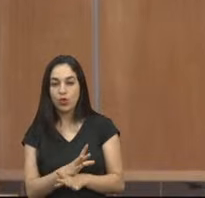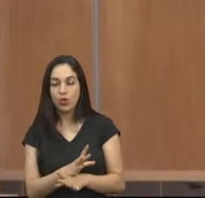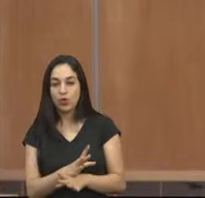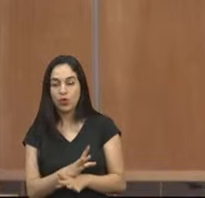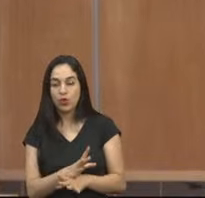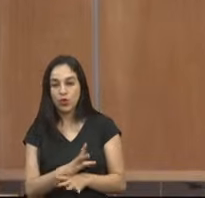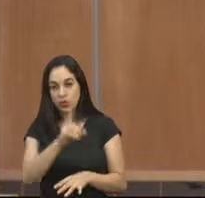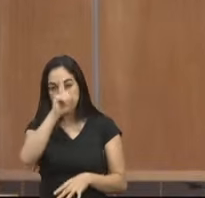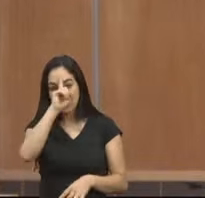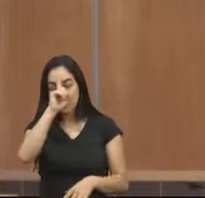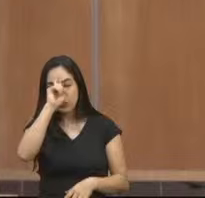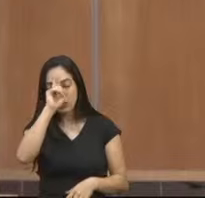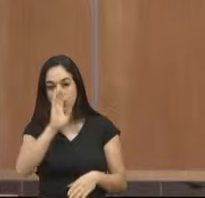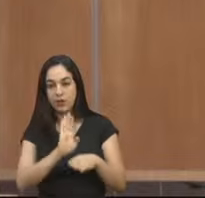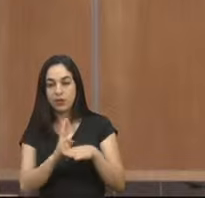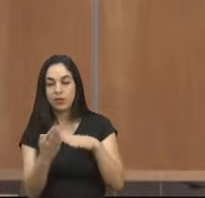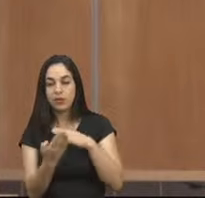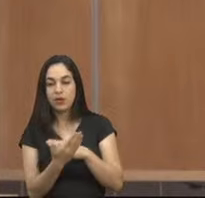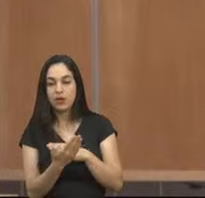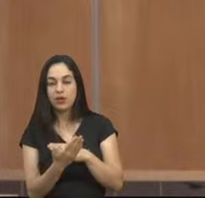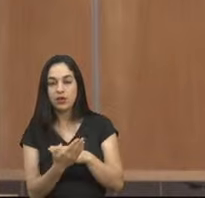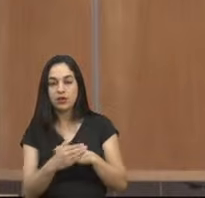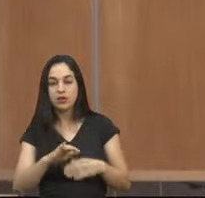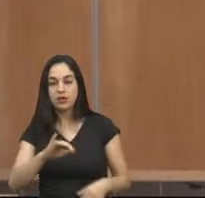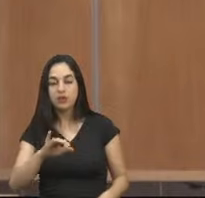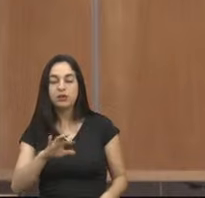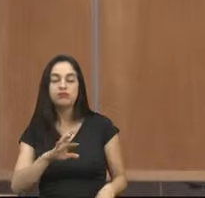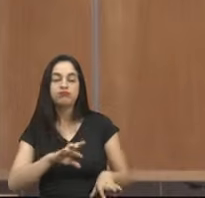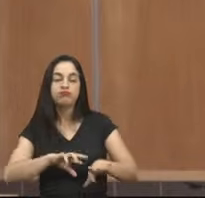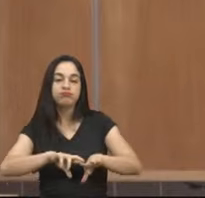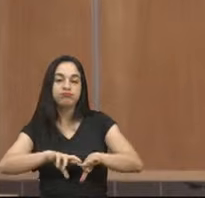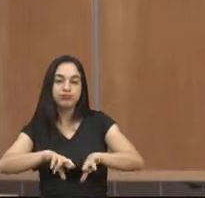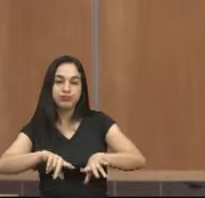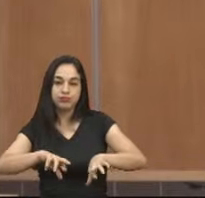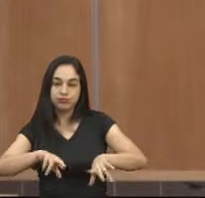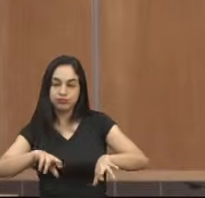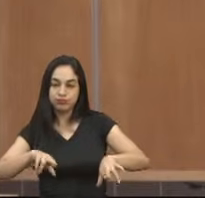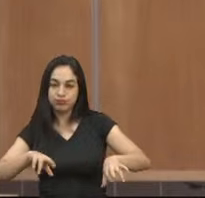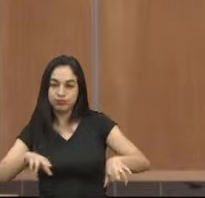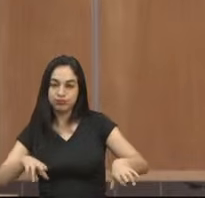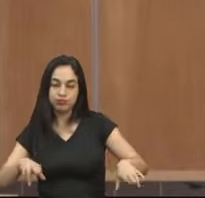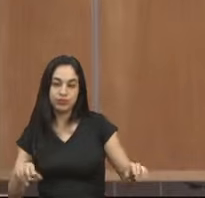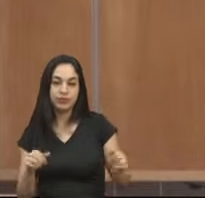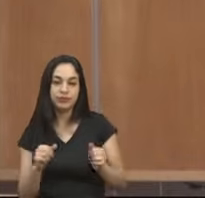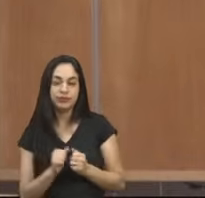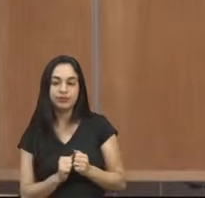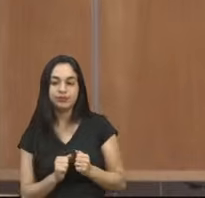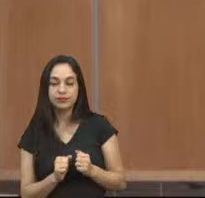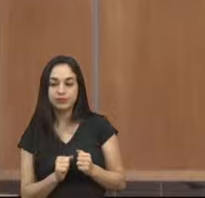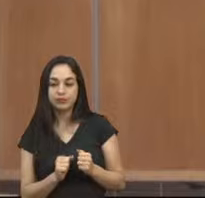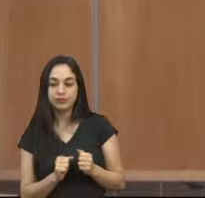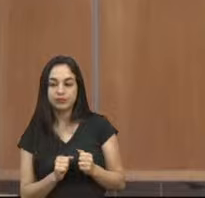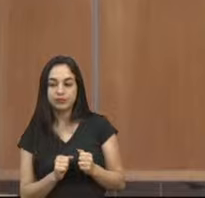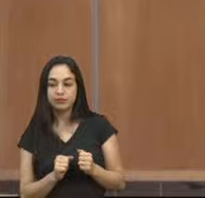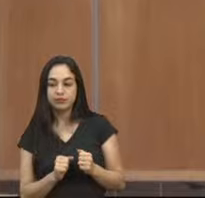Jardim Luiza, Jardim Esperança, Parque Imperial.